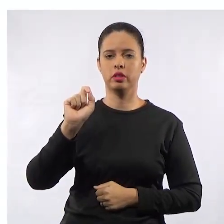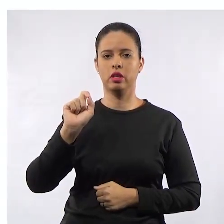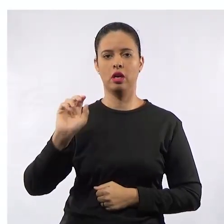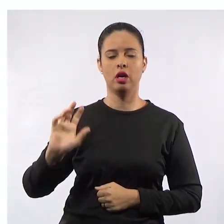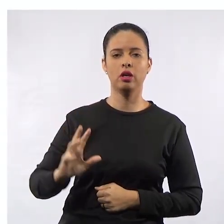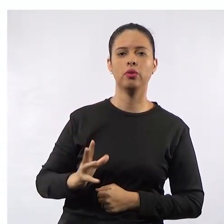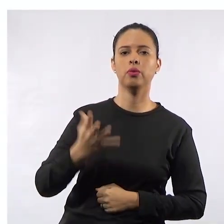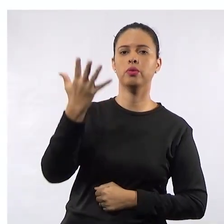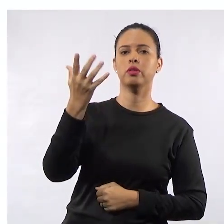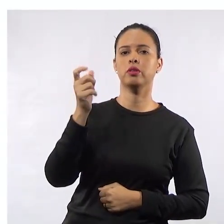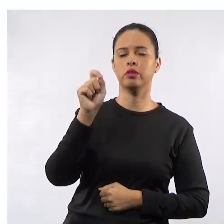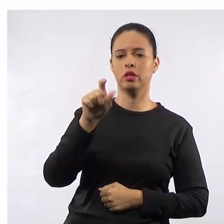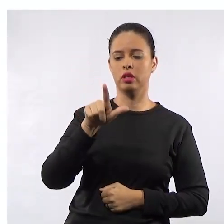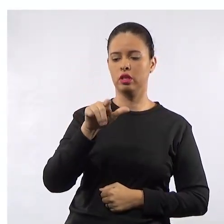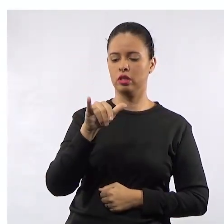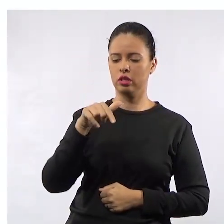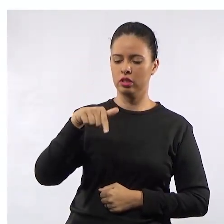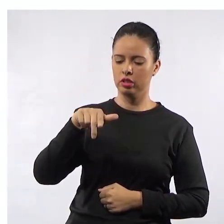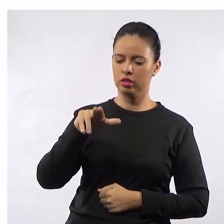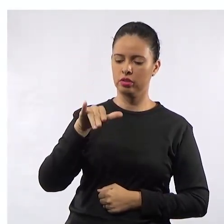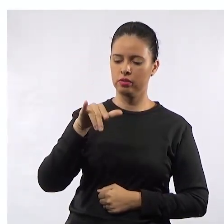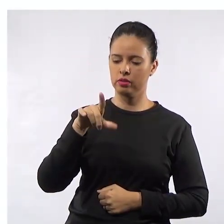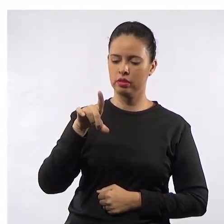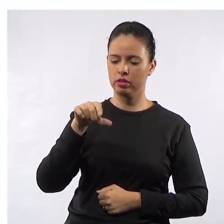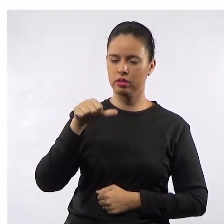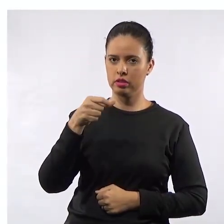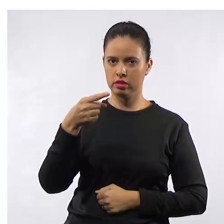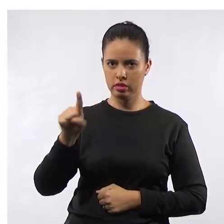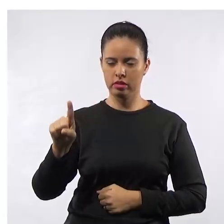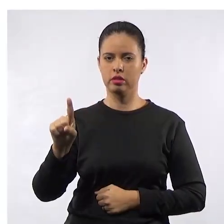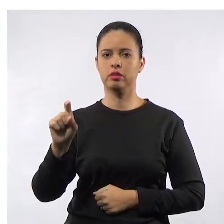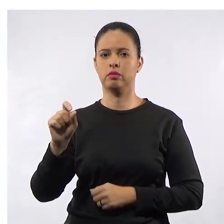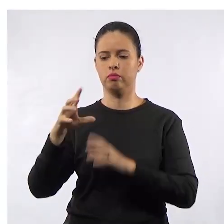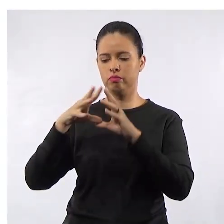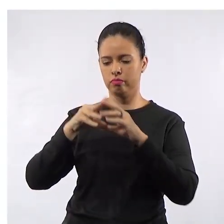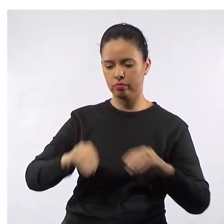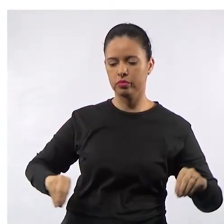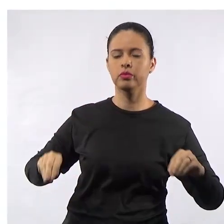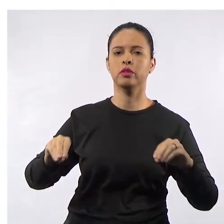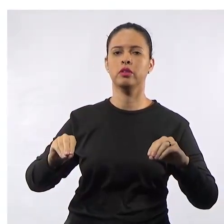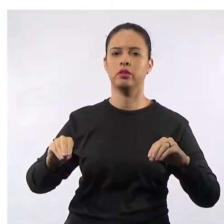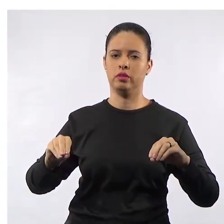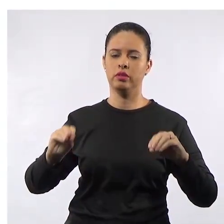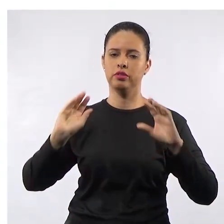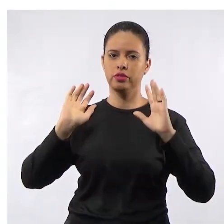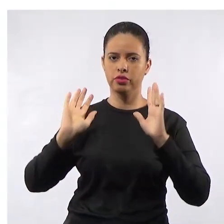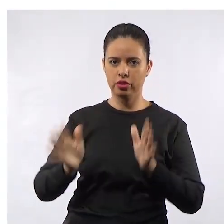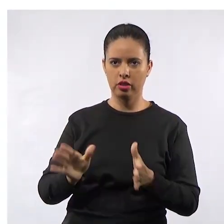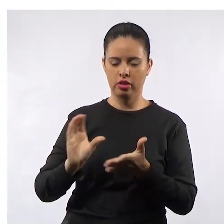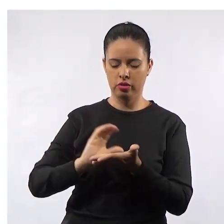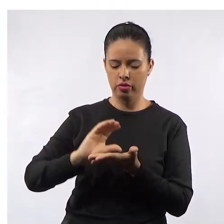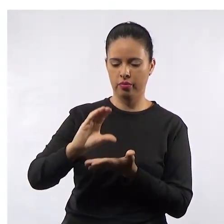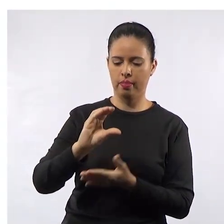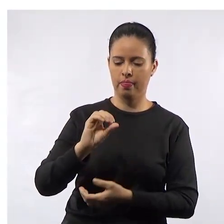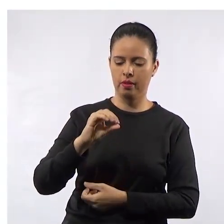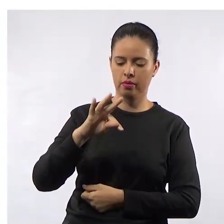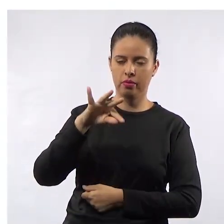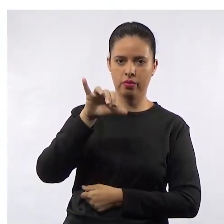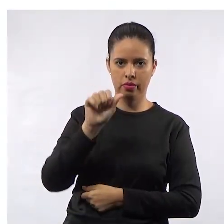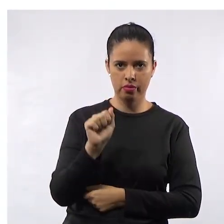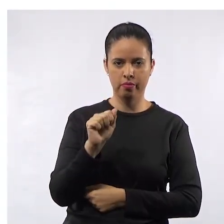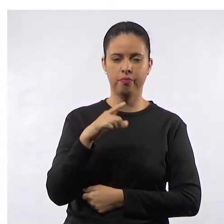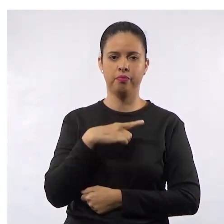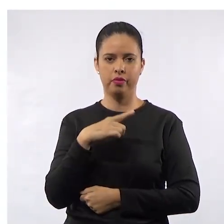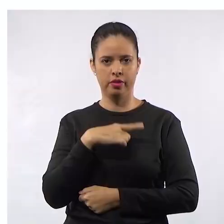quando ocorrer a liquidação da cota da cota penhorada por credor Ou sócio ou seja houver liquidação e a cota dele